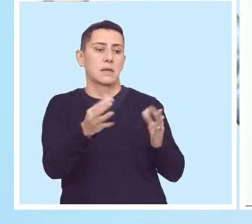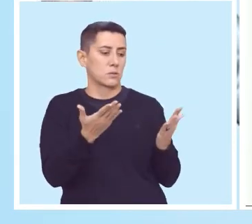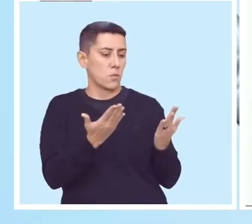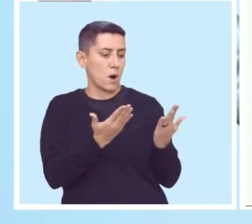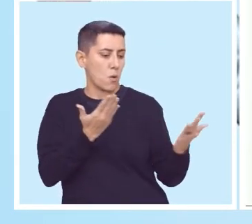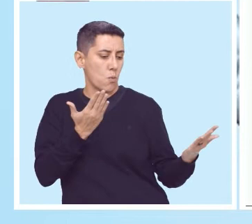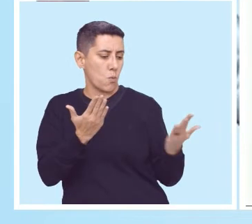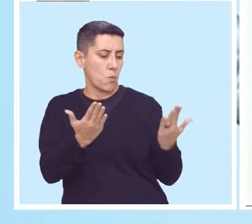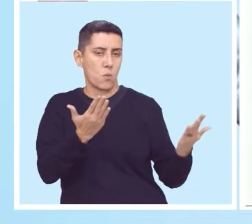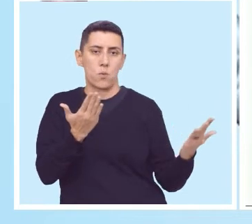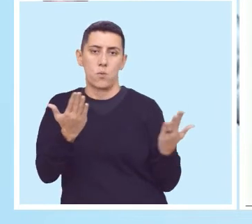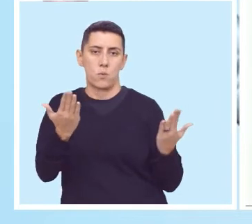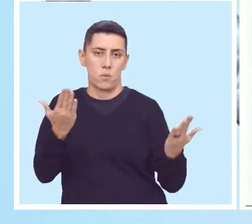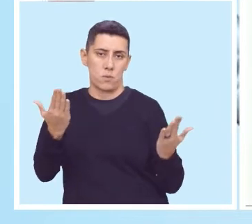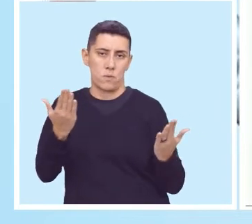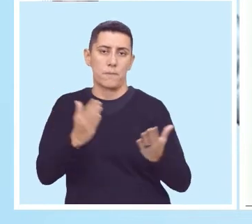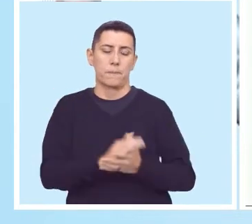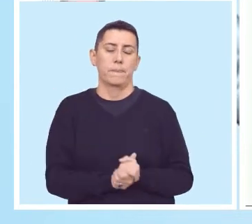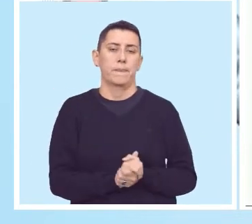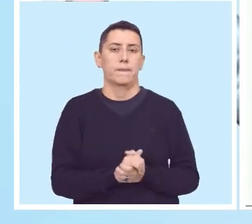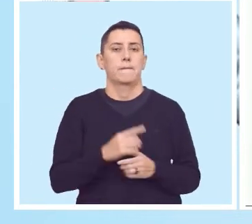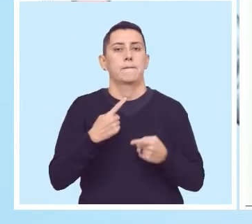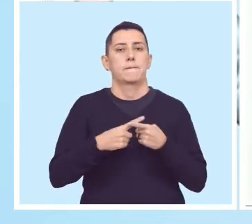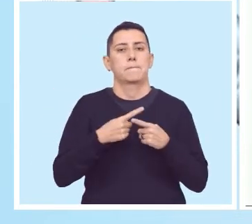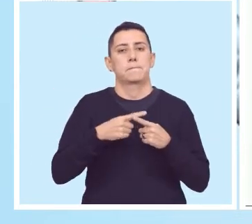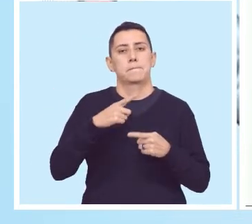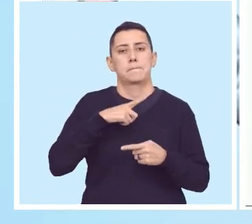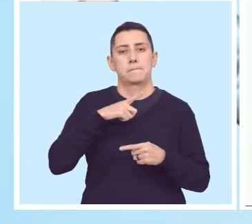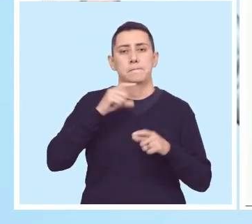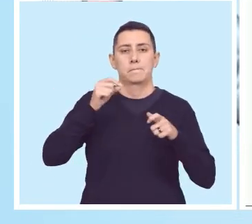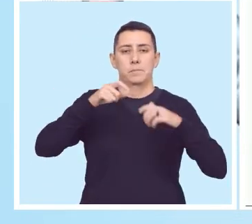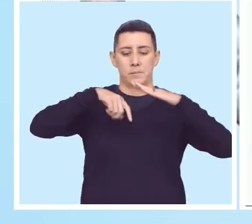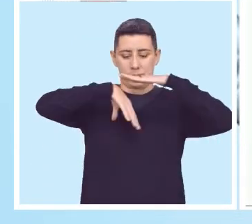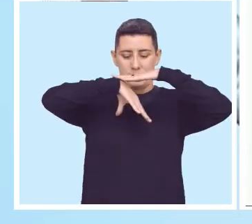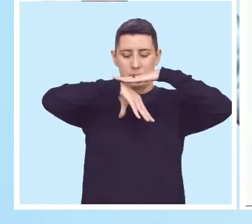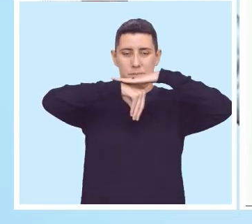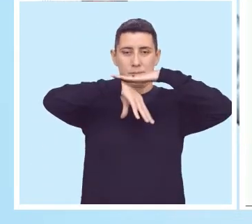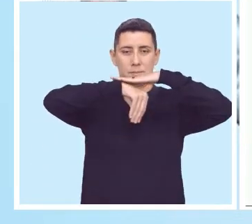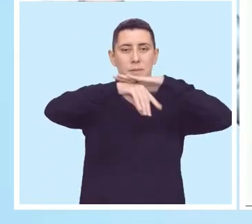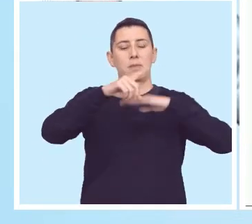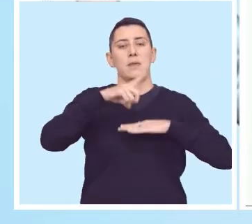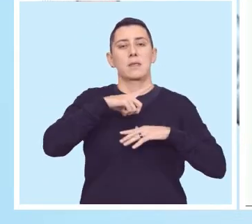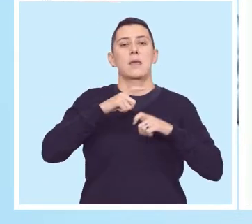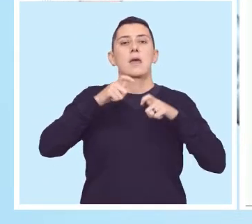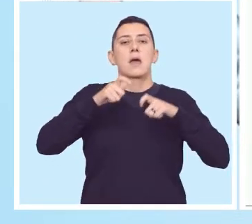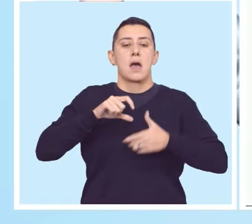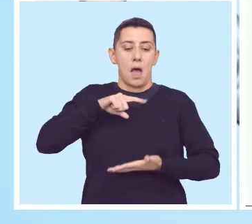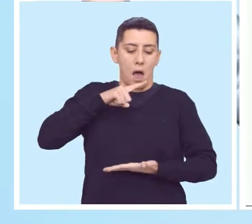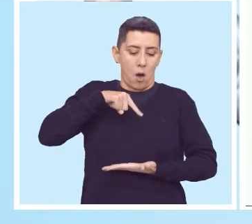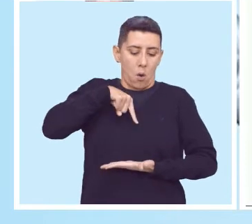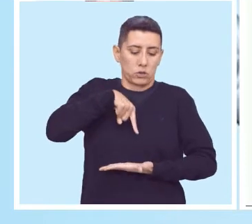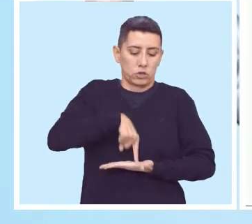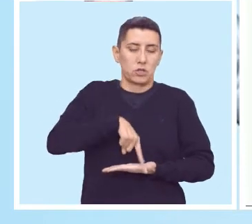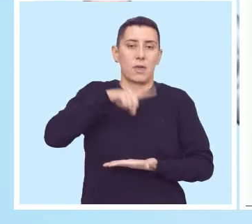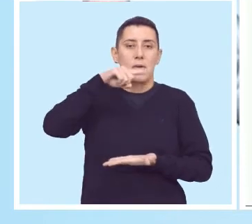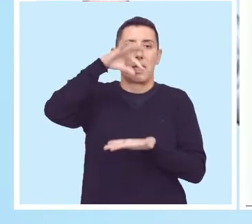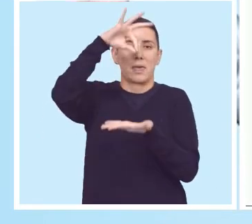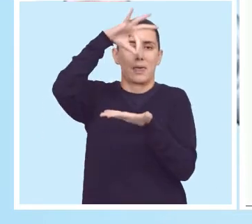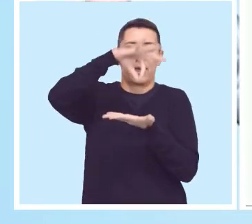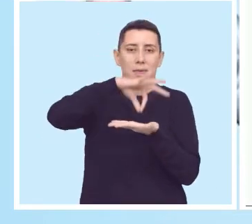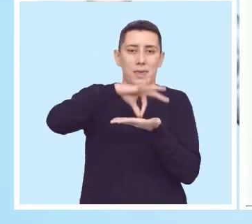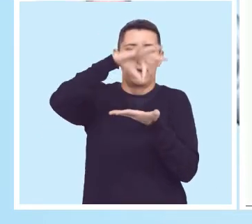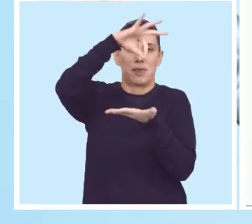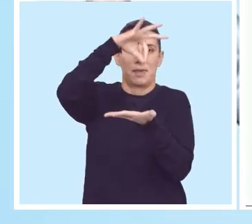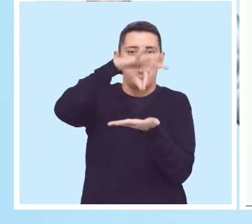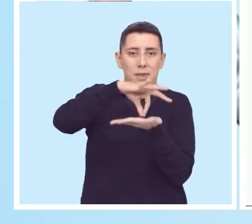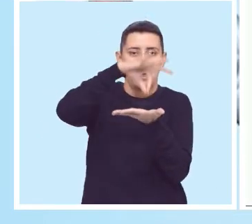2 imagens por meio das informações de geolocalização que está embutido dentro de cada imagem, é possível conseguir